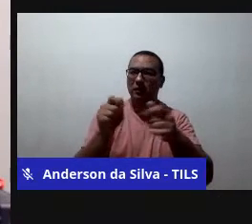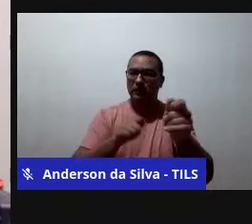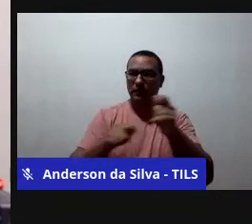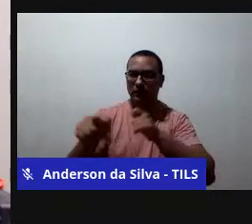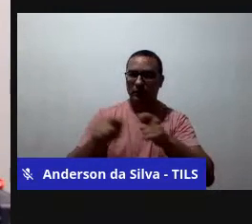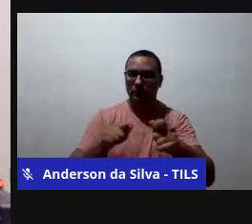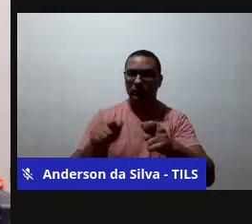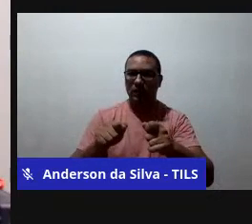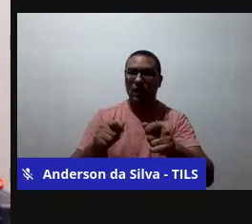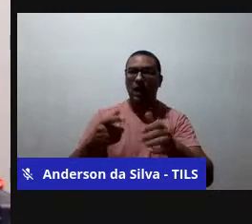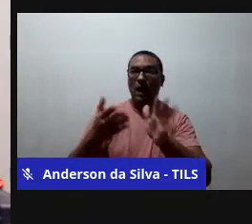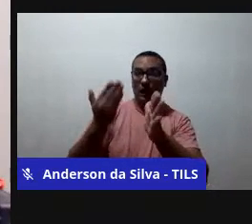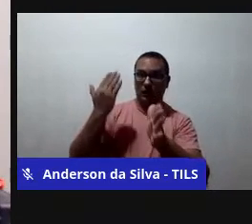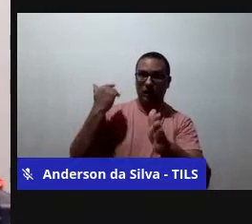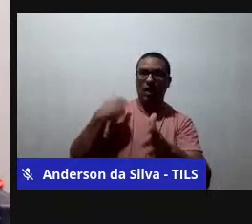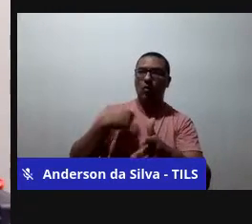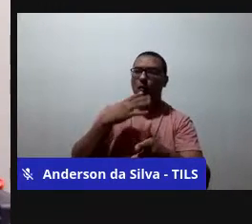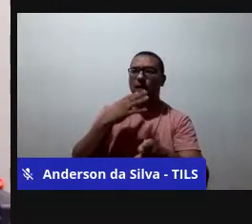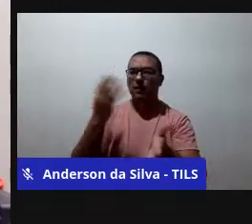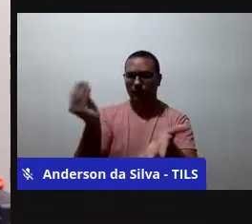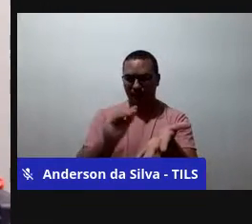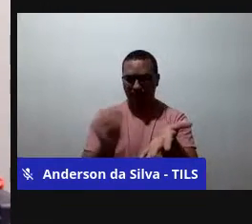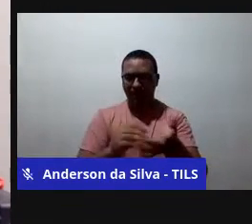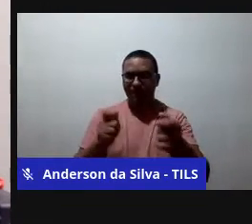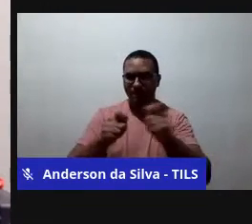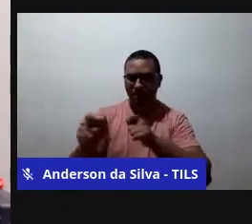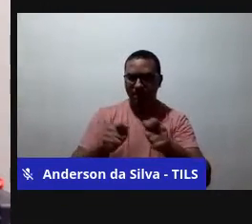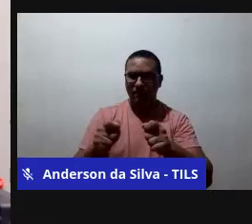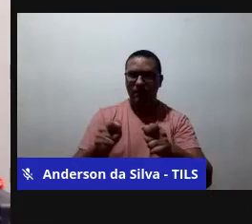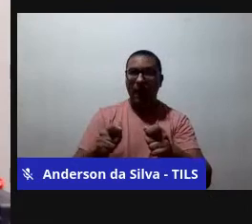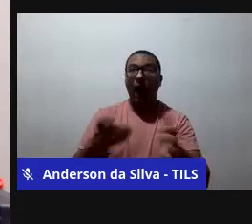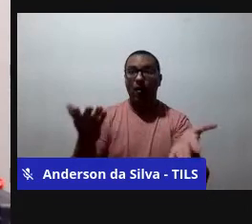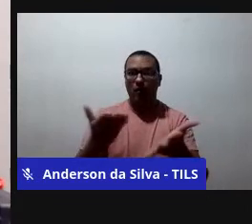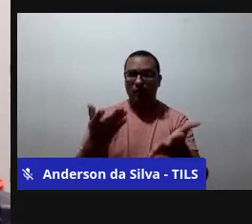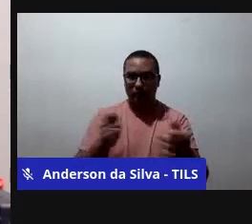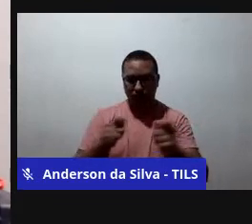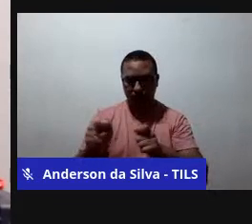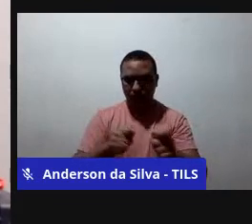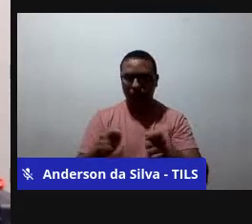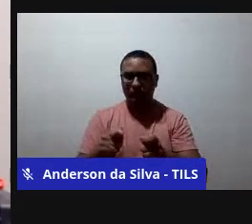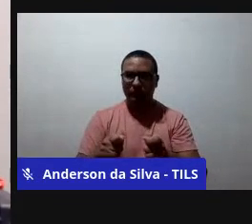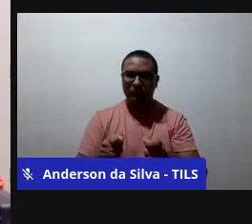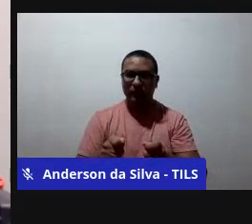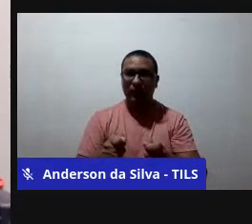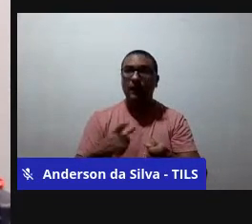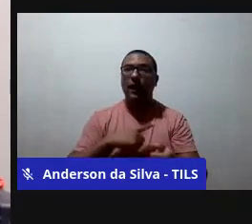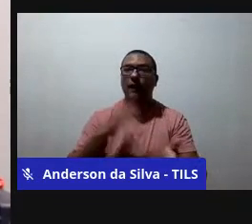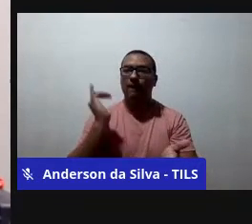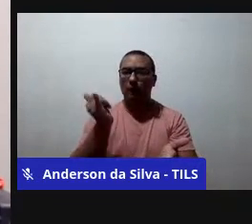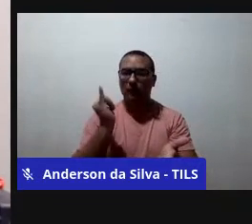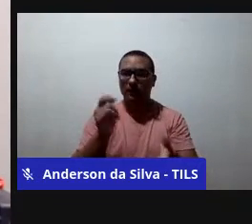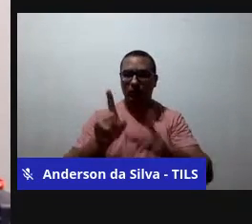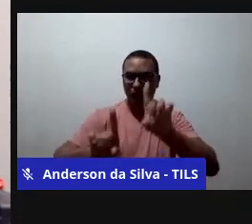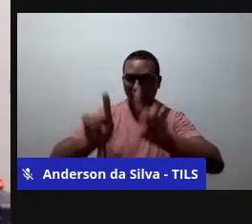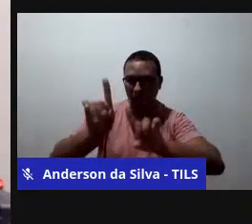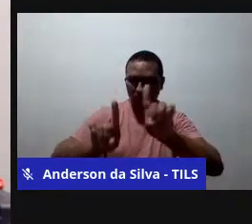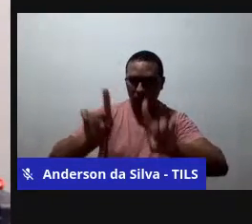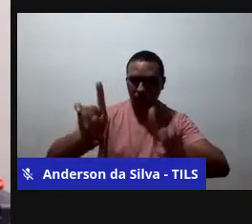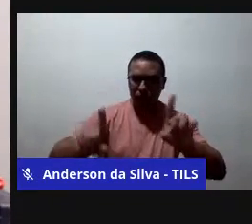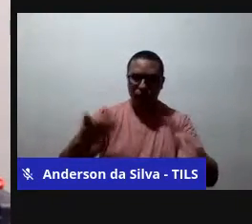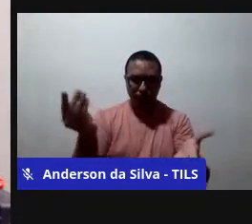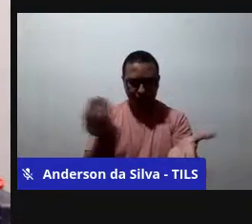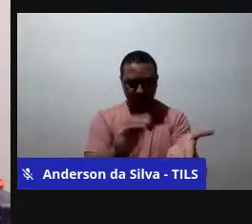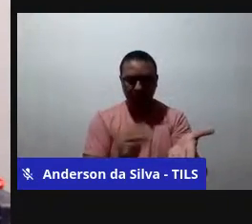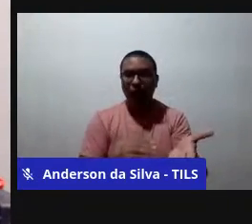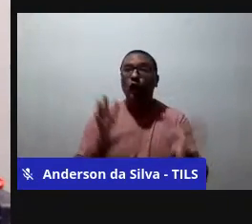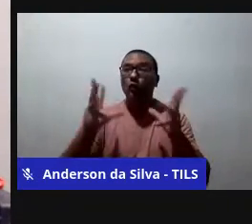para então administrar. Uma vez que ele está lá, esses dados, eu digo, as pessoas têm